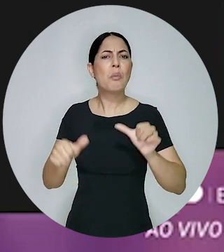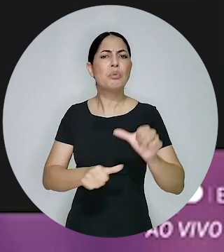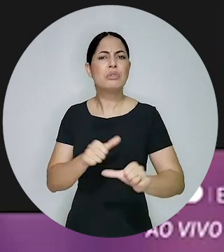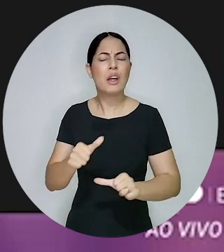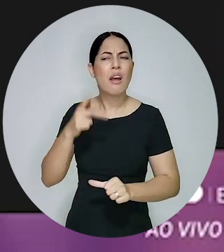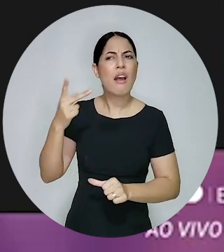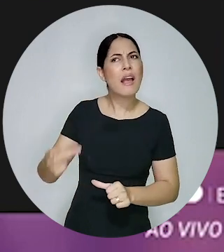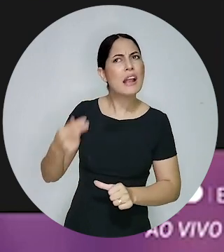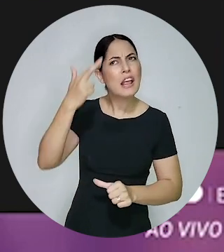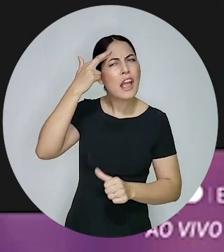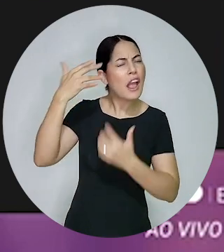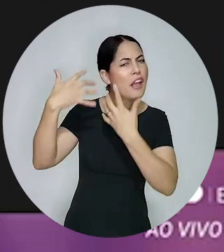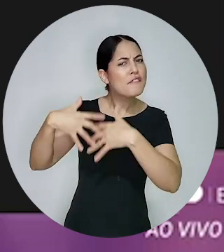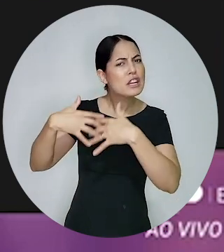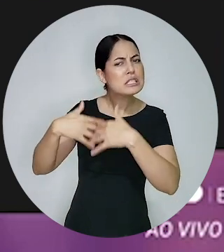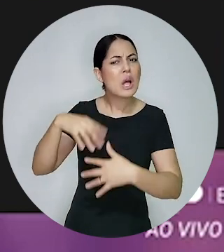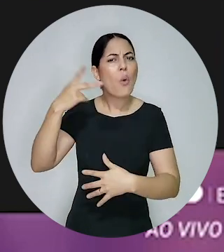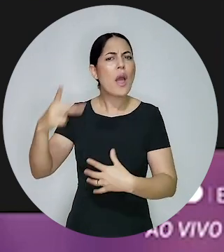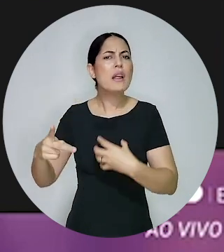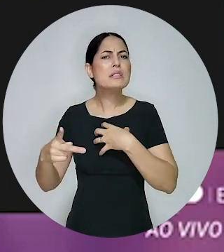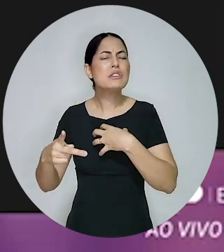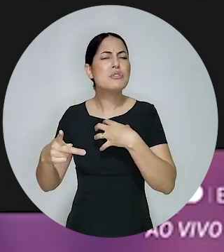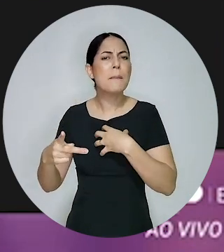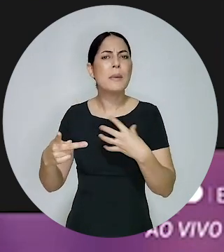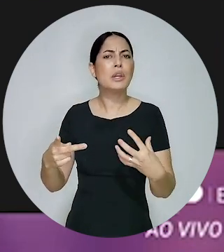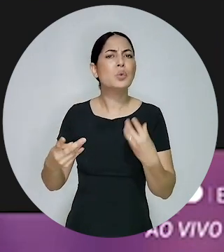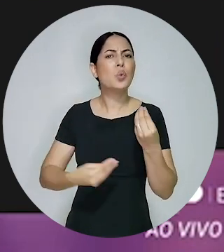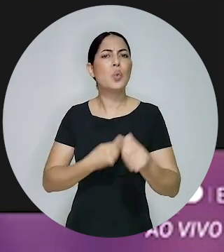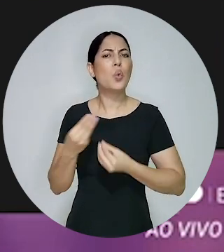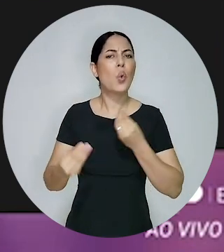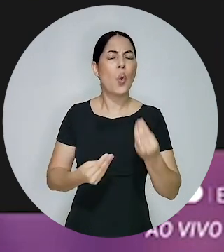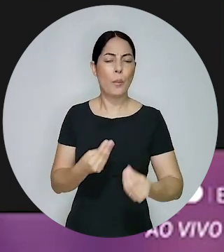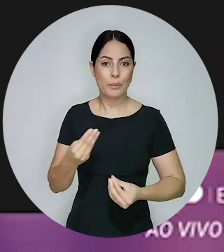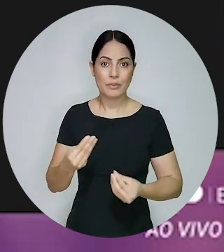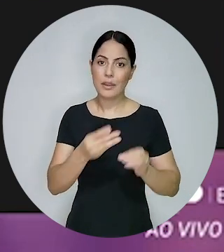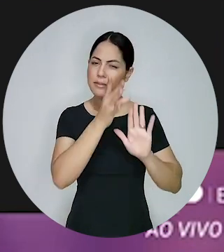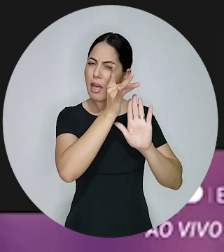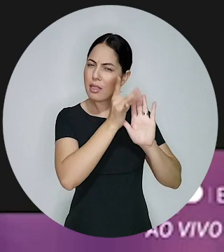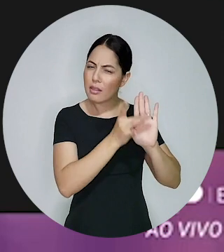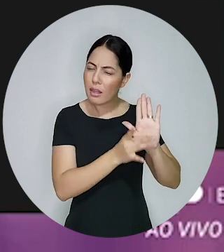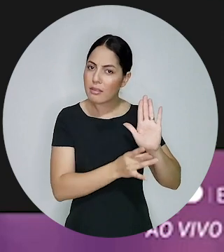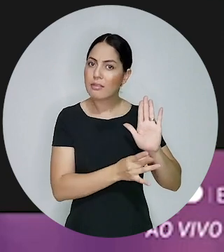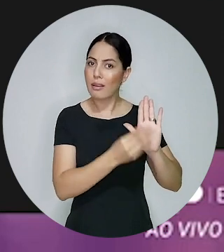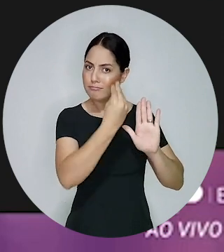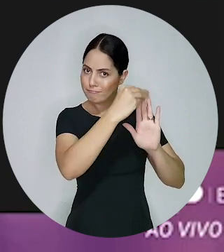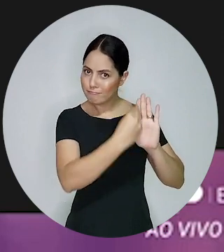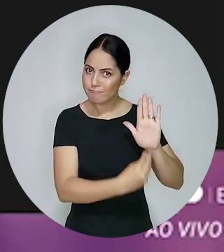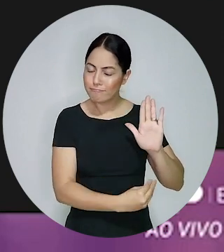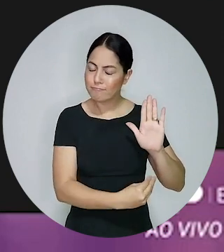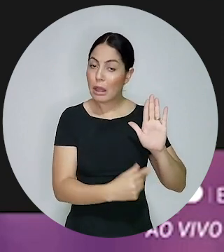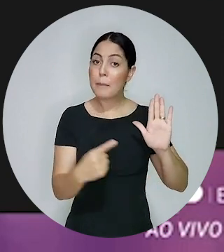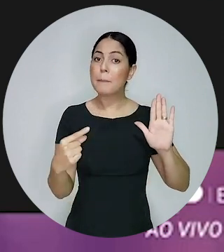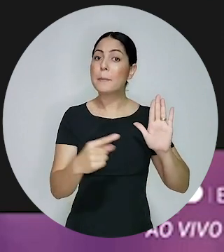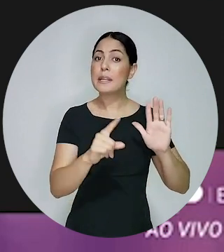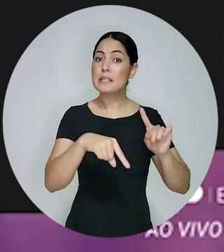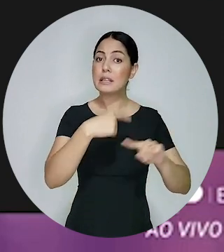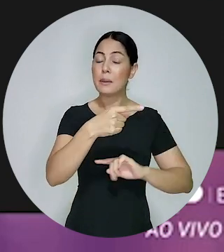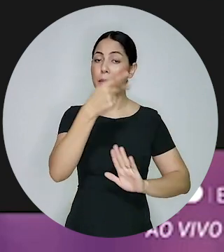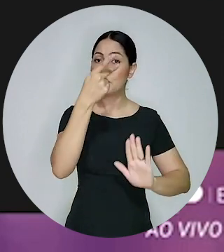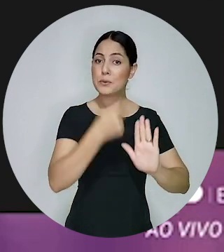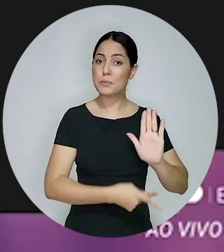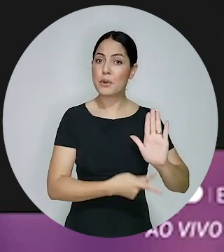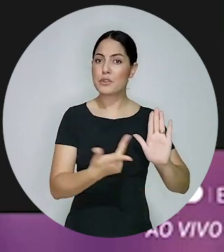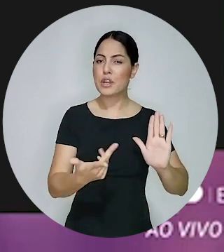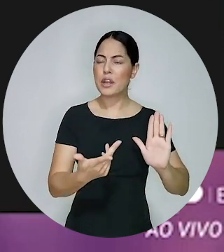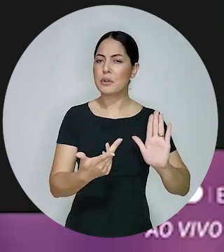que ele vai fazer, quais são as reflexões, os sentimentos que ele vai ter durante todos os encontros em que a gente estiver juntos.